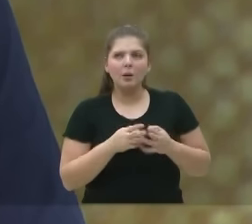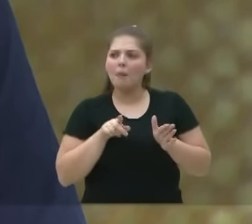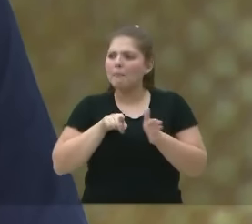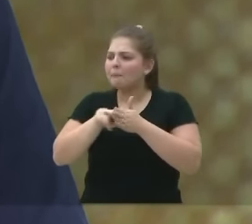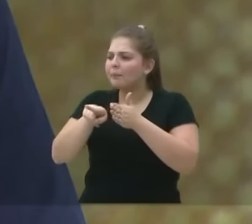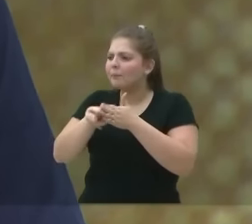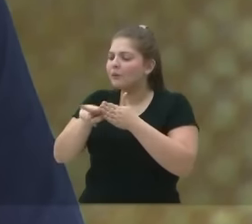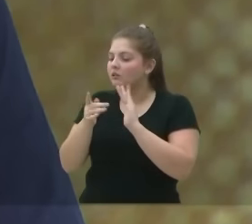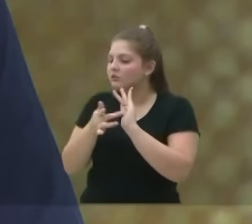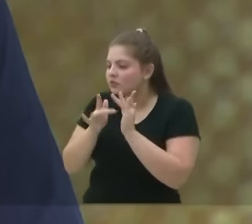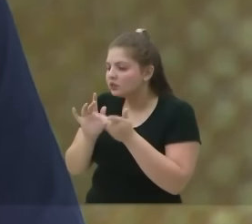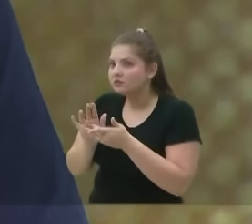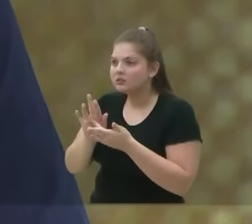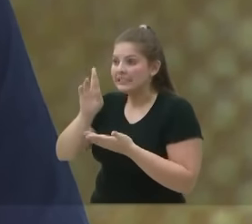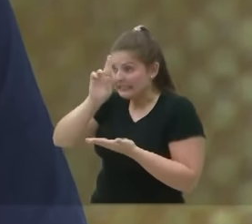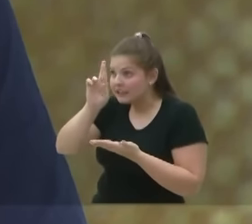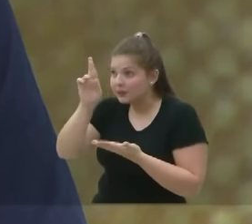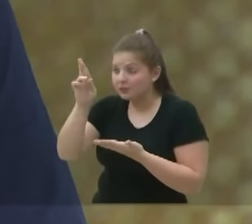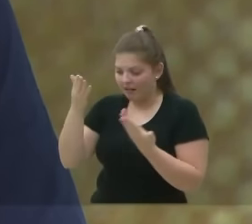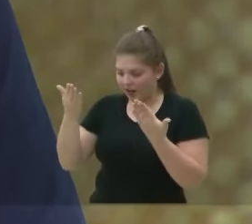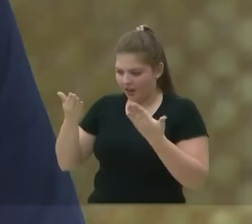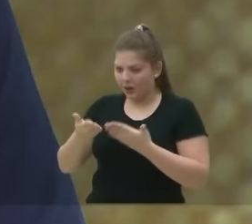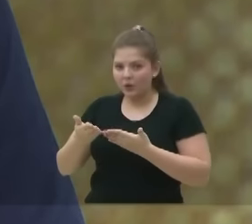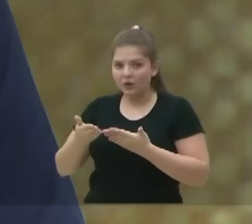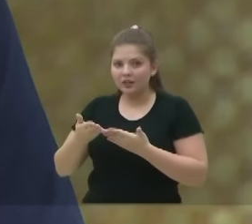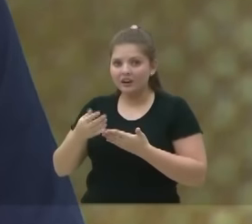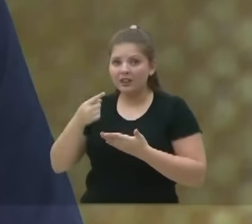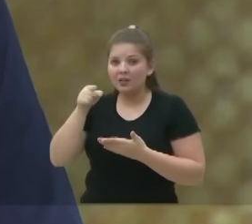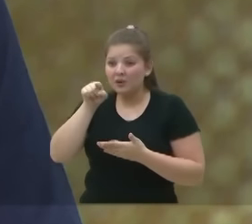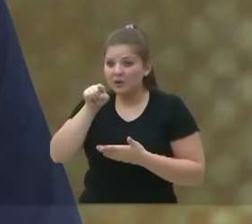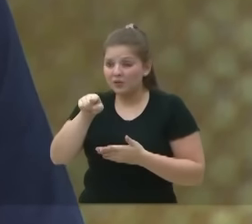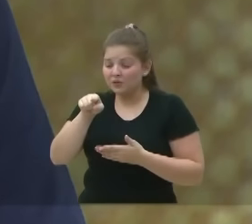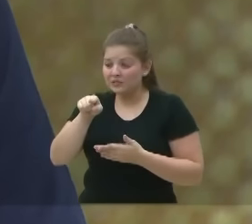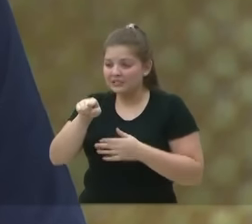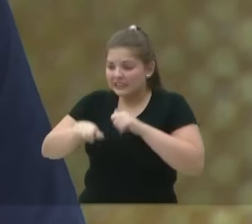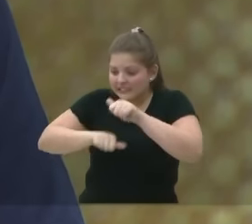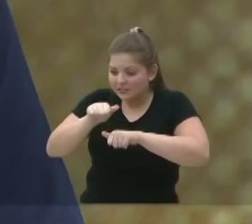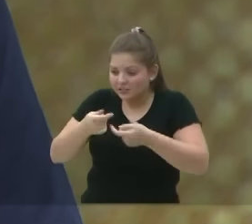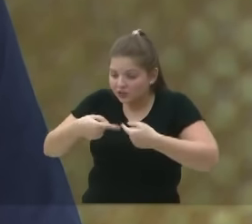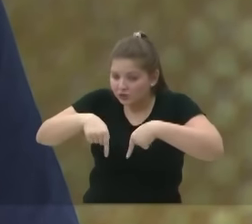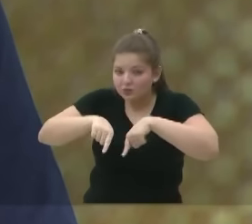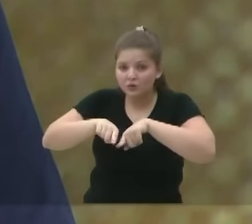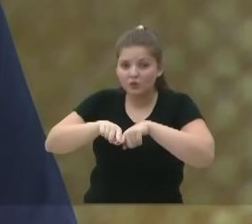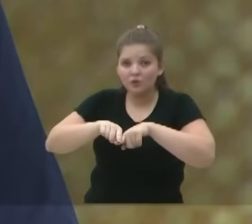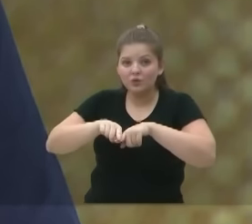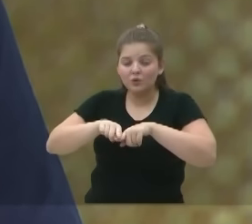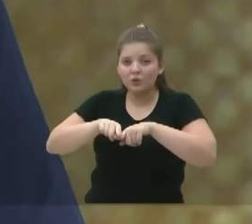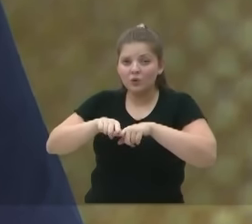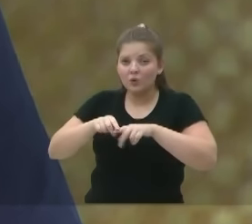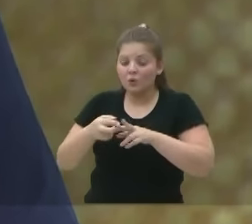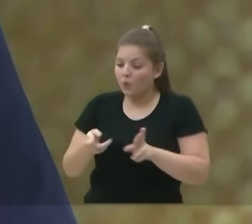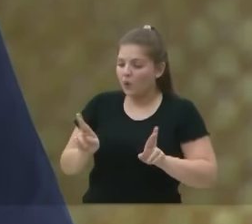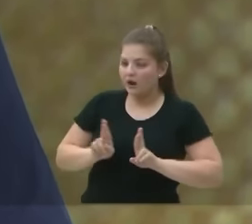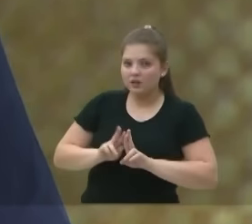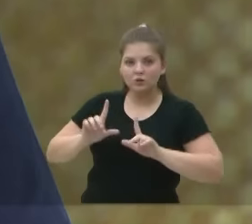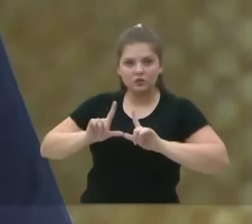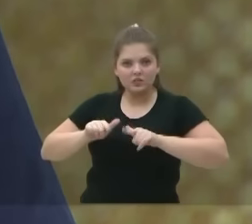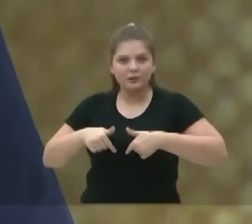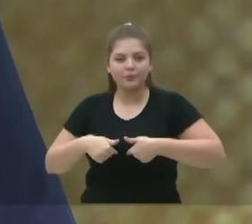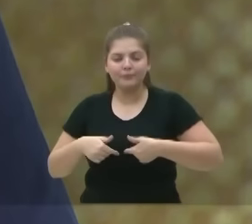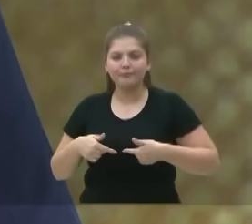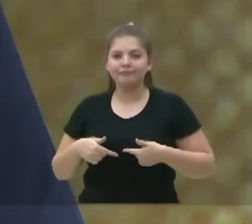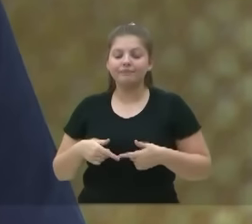Jesus: Senhor, é agora que vais restaurar o reino em Israel? Jesus